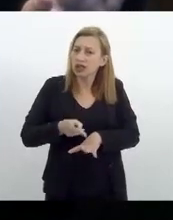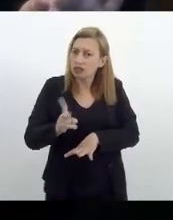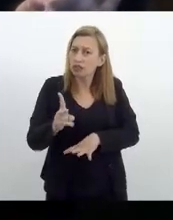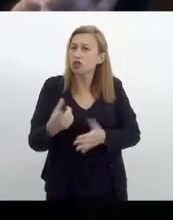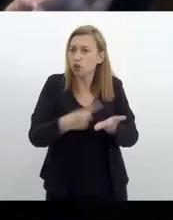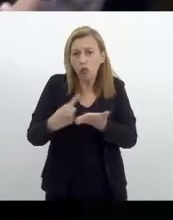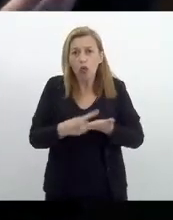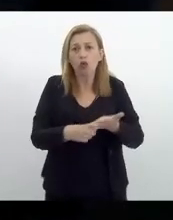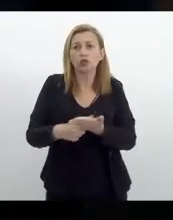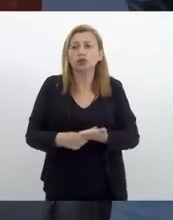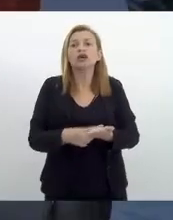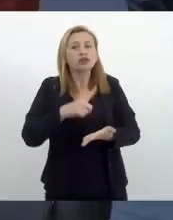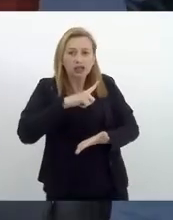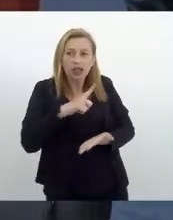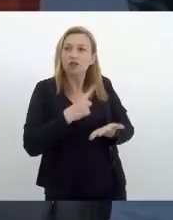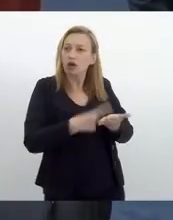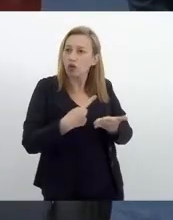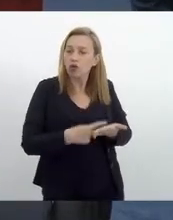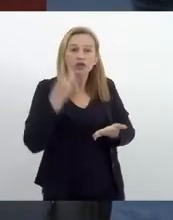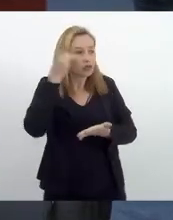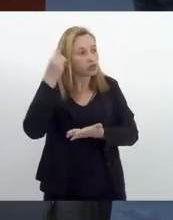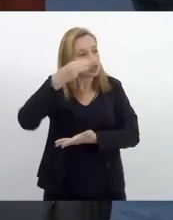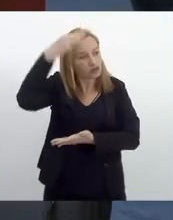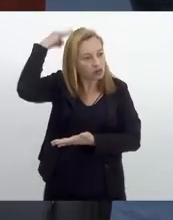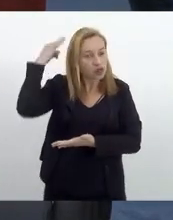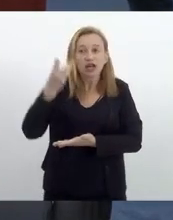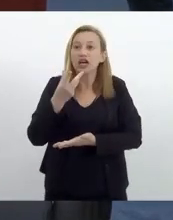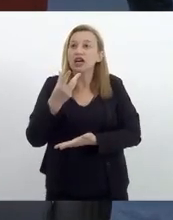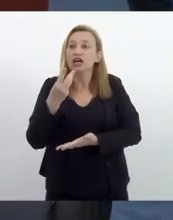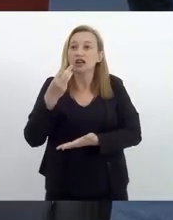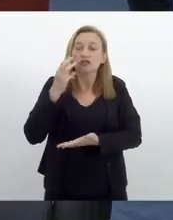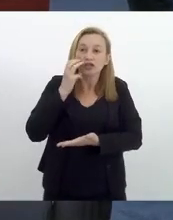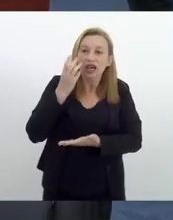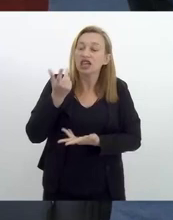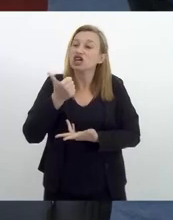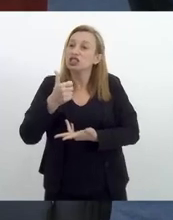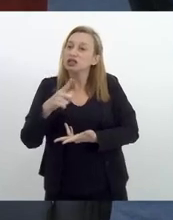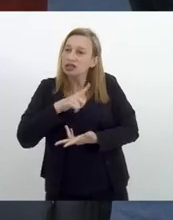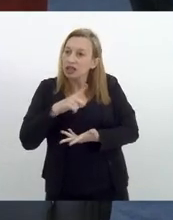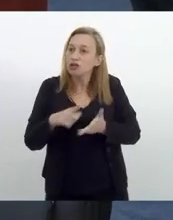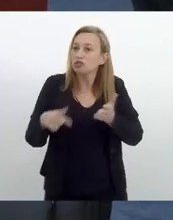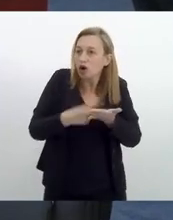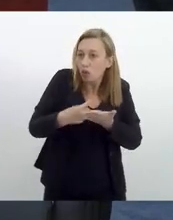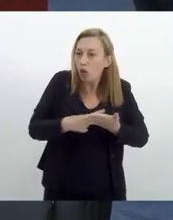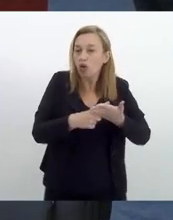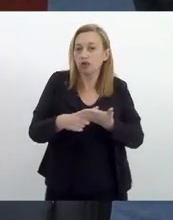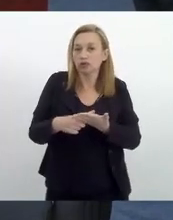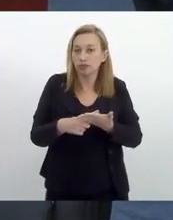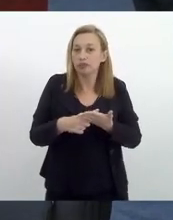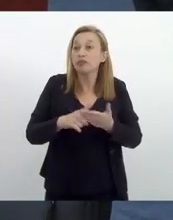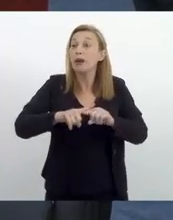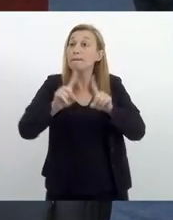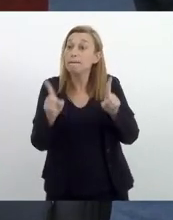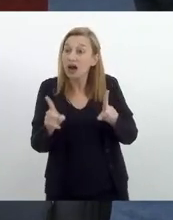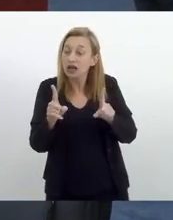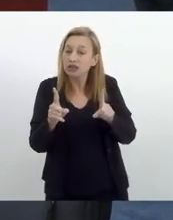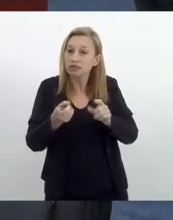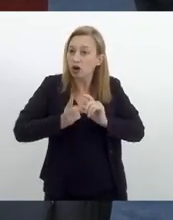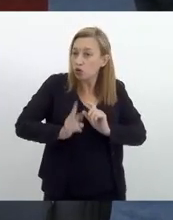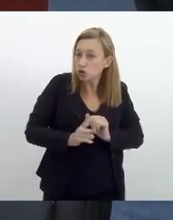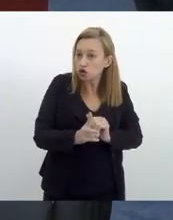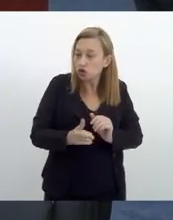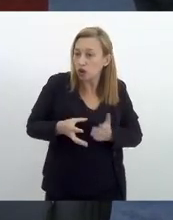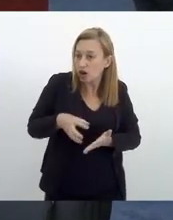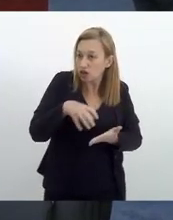não isso, líder? Tem acordo, deputado Valdeck, porque o 30 horas, inclusive nem precisava estar na lei, isso é Fundeb. mas, para manter o